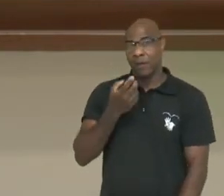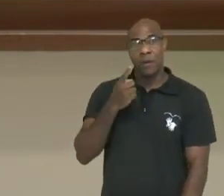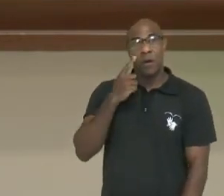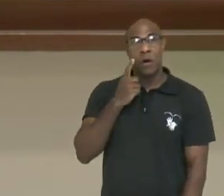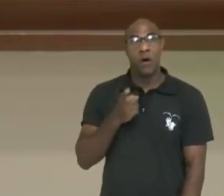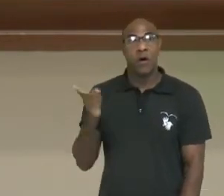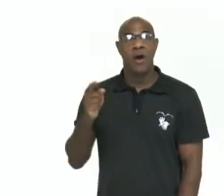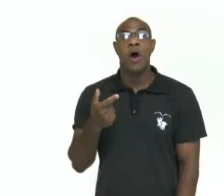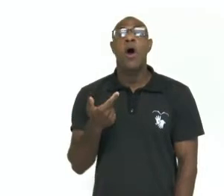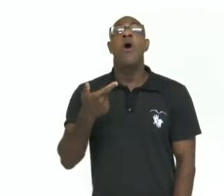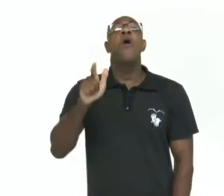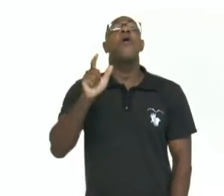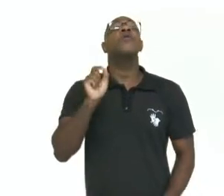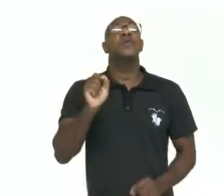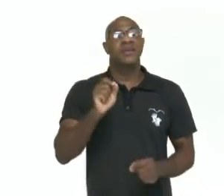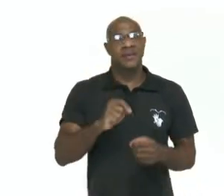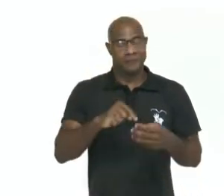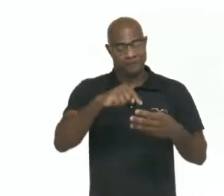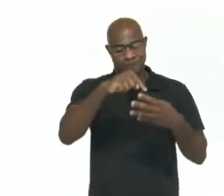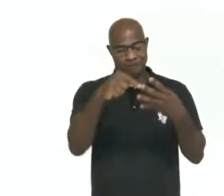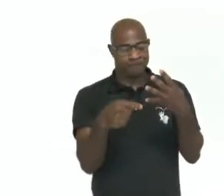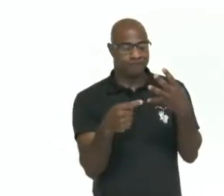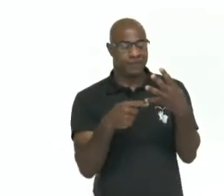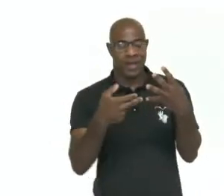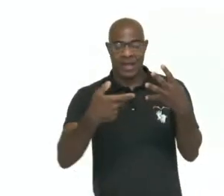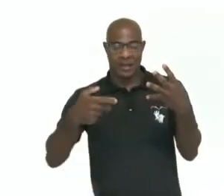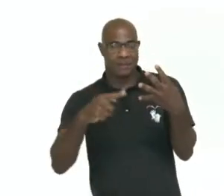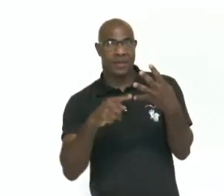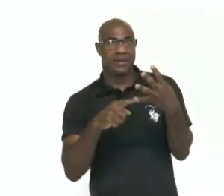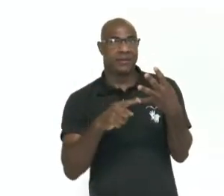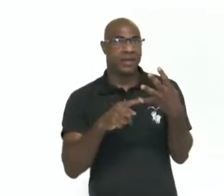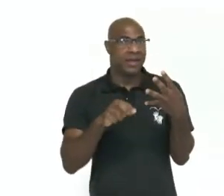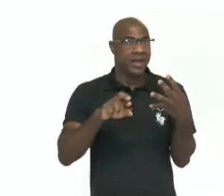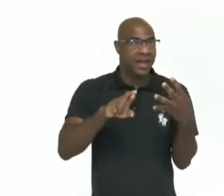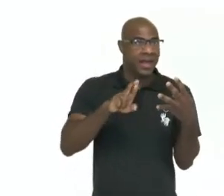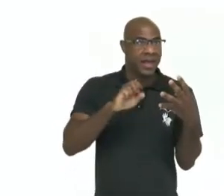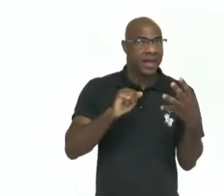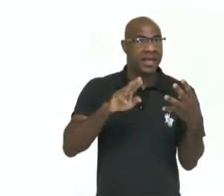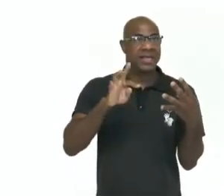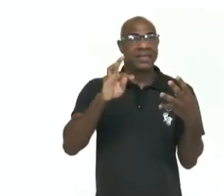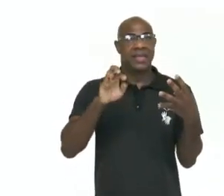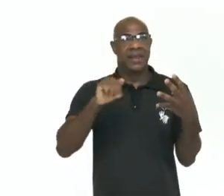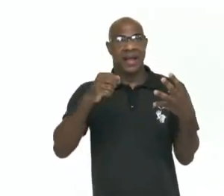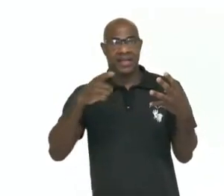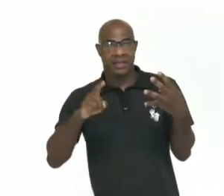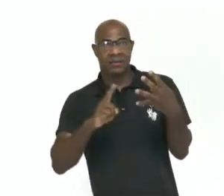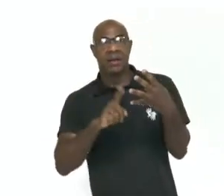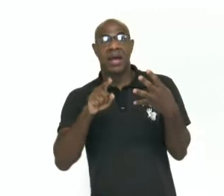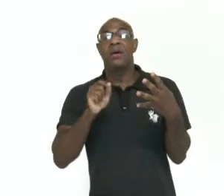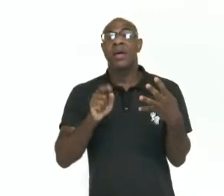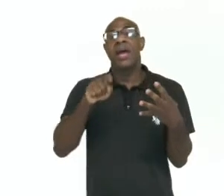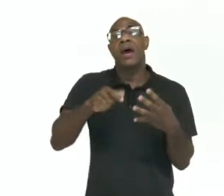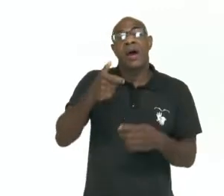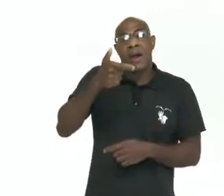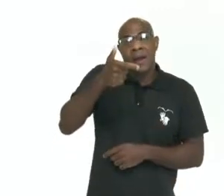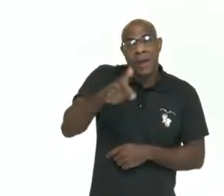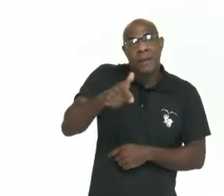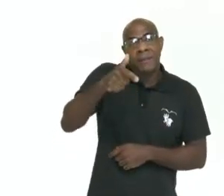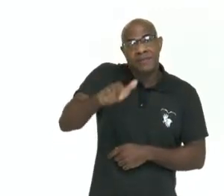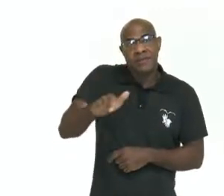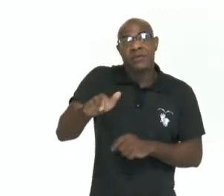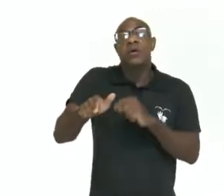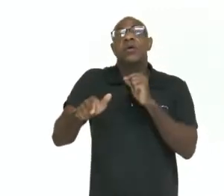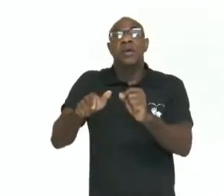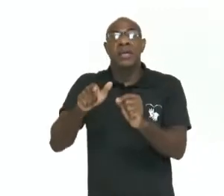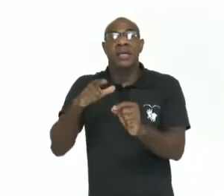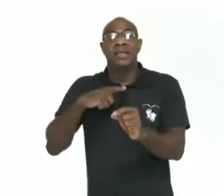uma outra figura, um outro elemento, que é a reiteração. Reiteração, então, corresponde à repetição de elementos referenciais